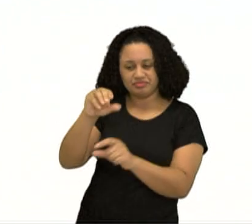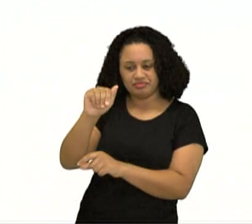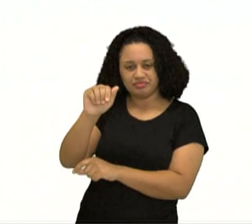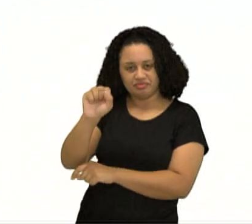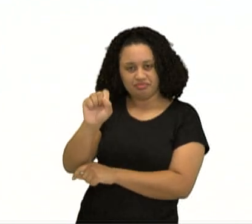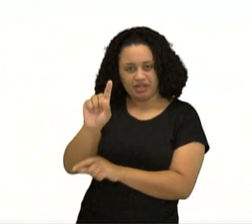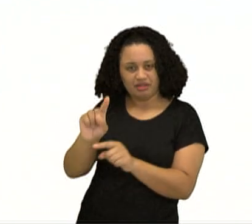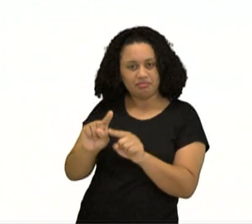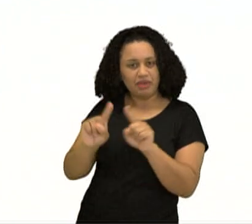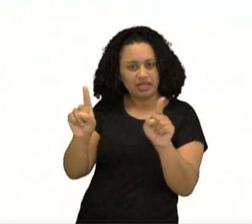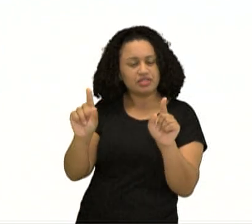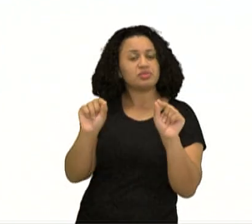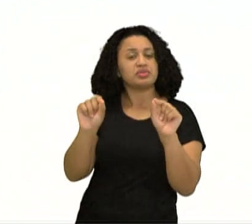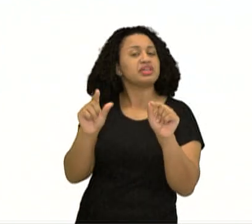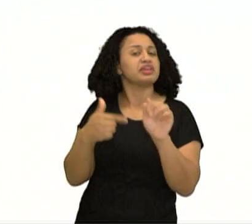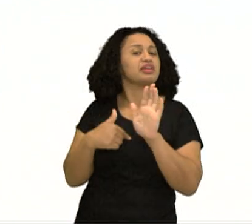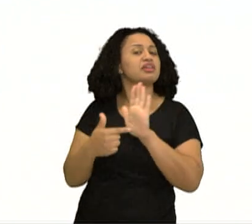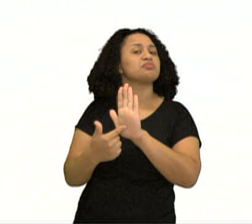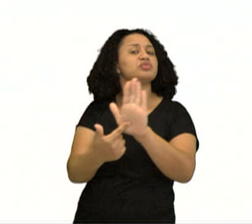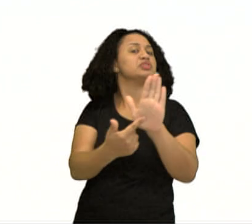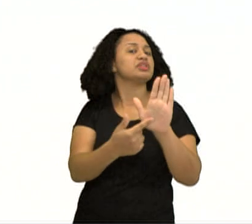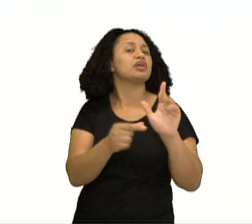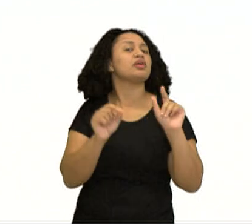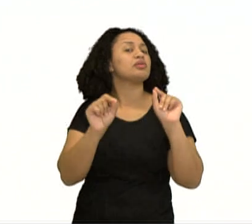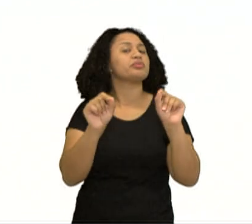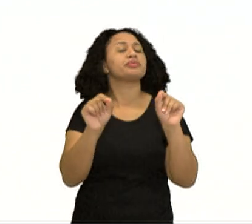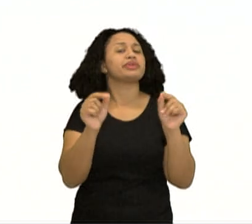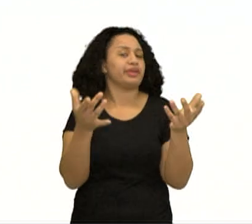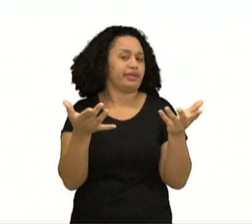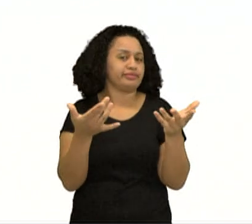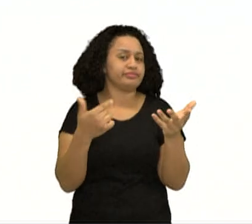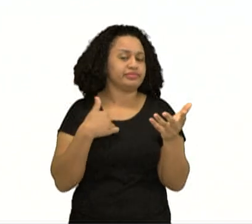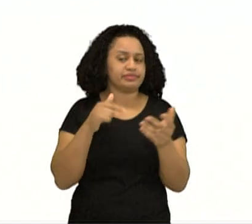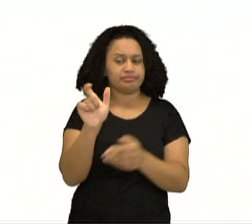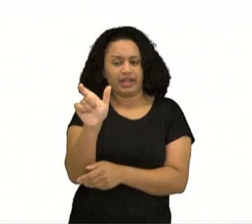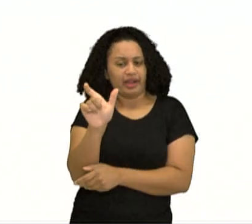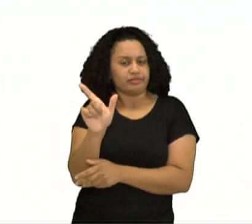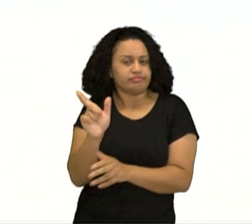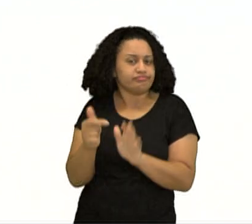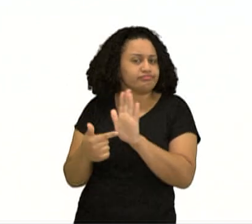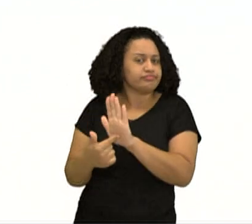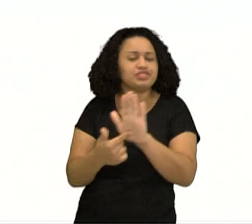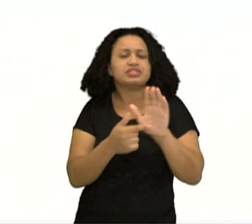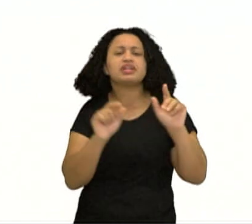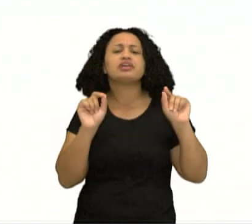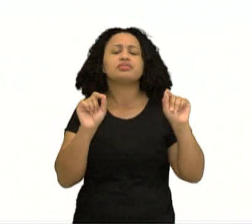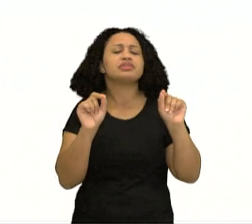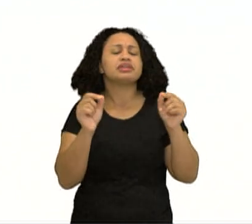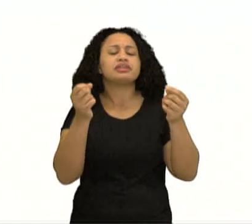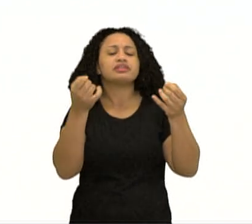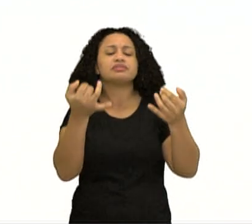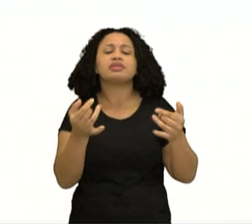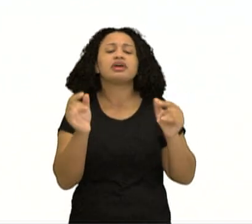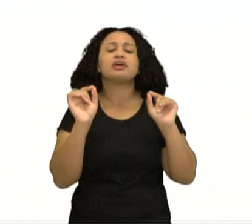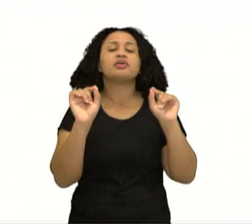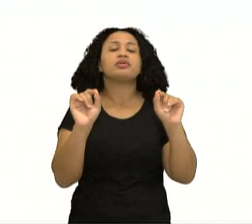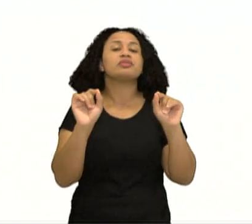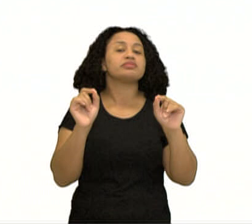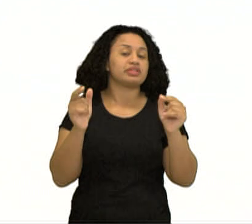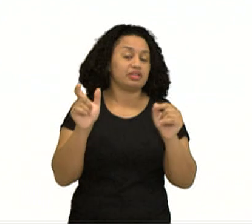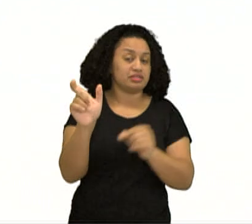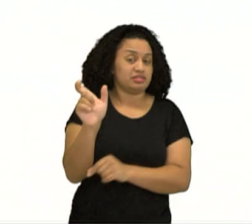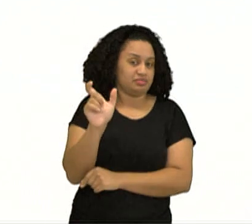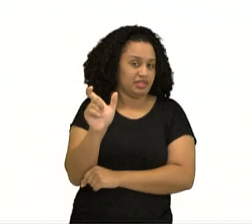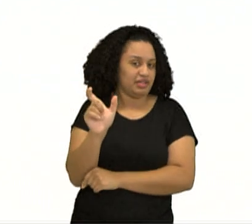no trecho? Então, um mas. Que ideia esta palavra destacada expressa